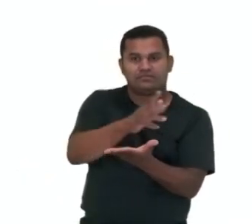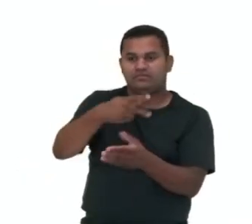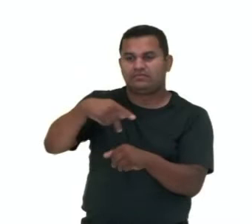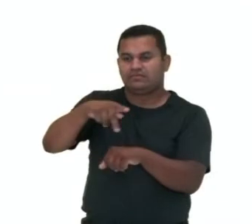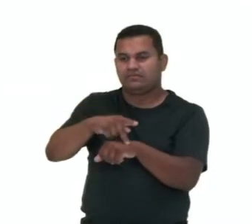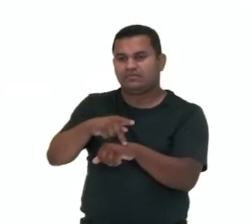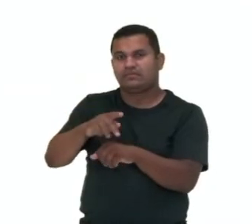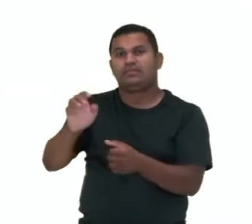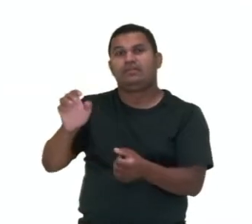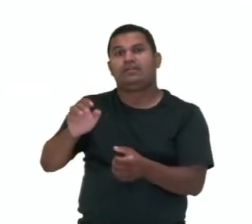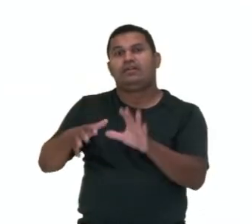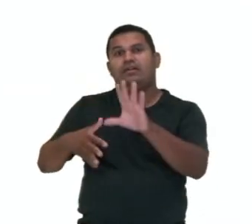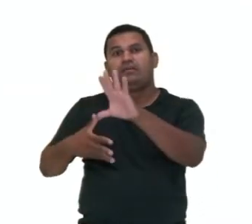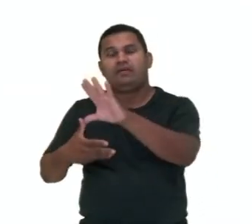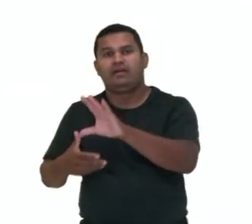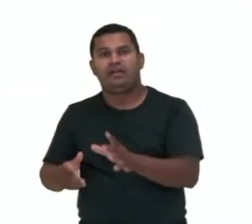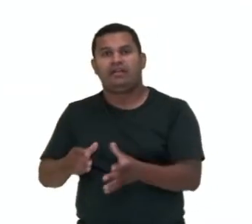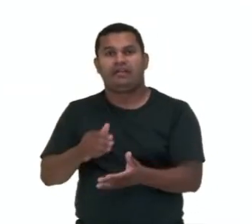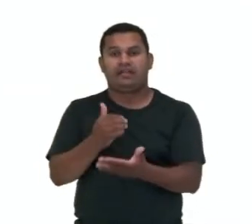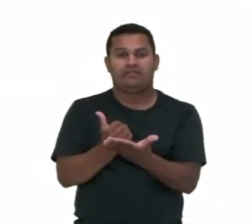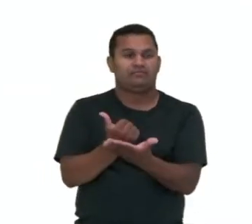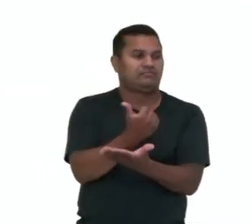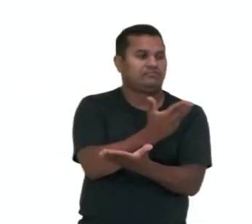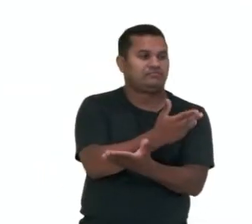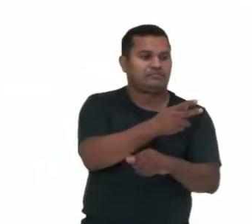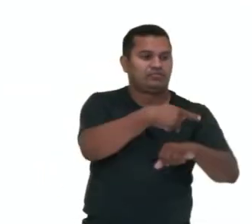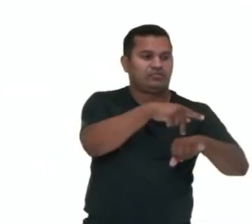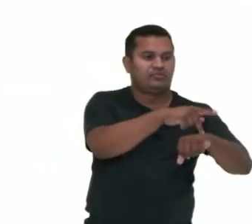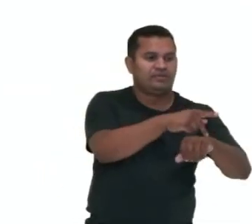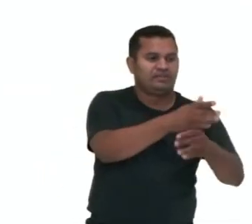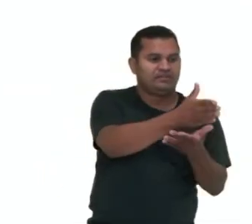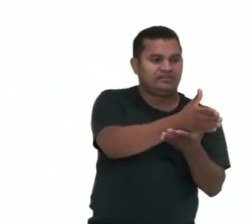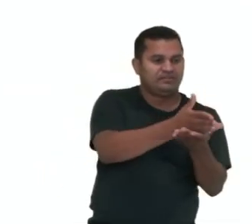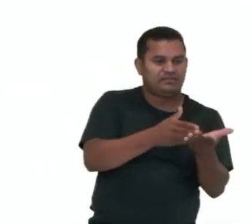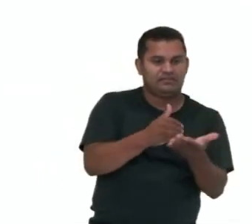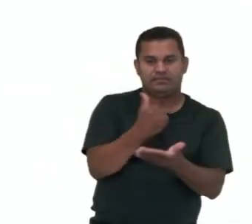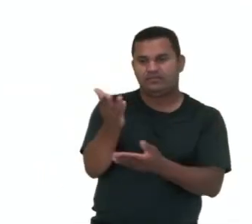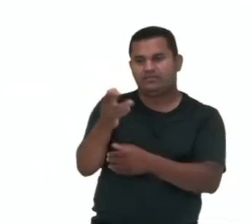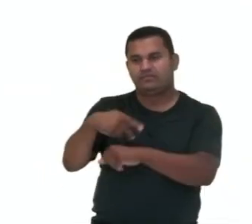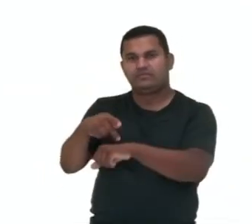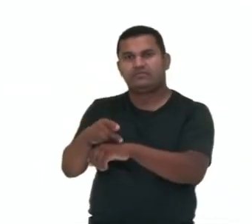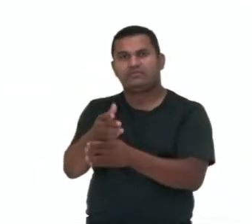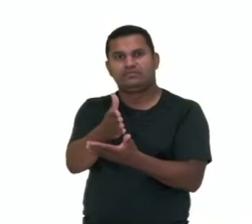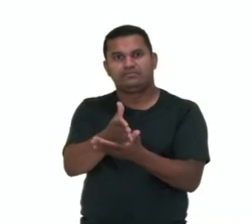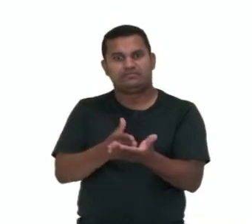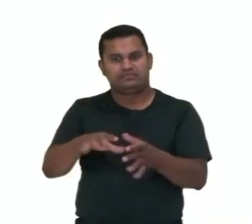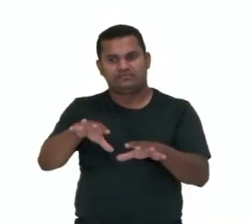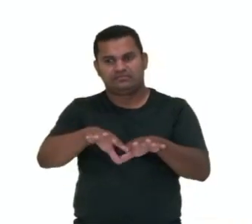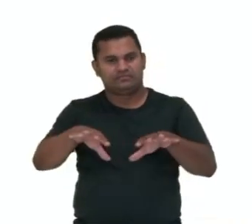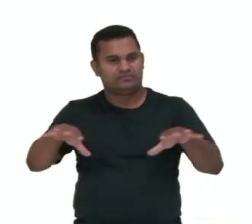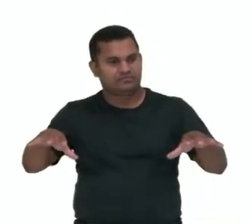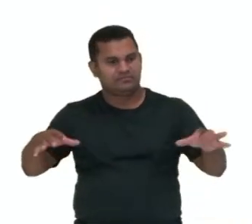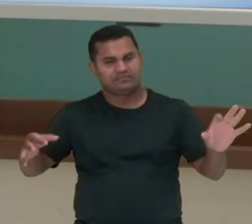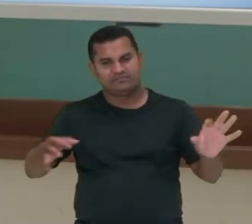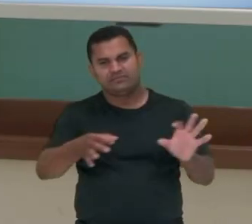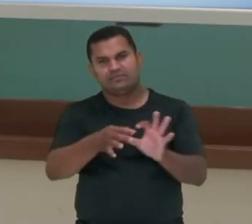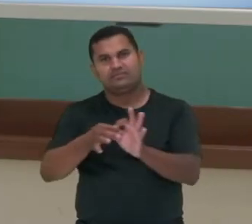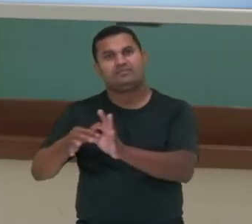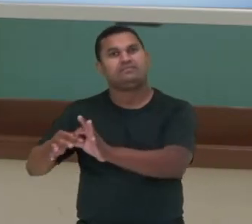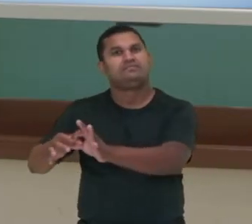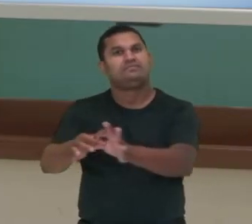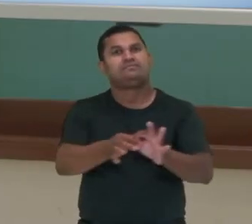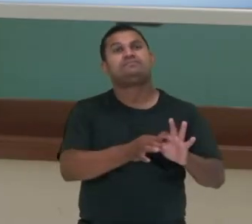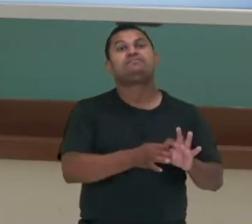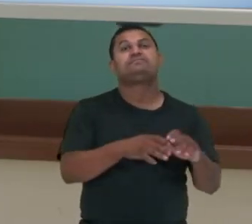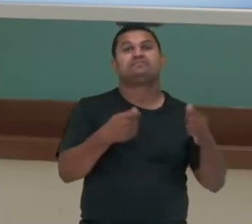são transcontinentais, né? Como as do Mediterrâneo, certo? Ou seja, elas estão presentes